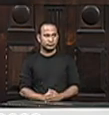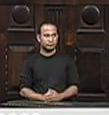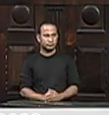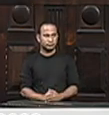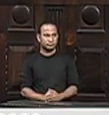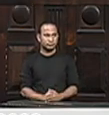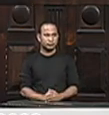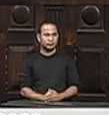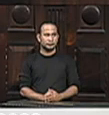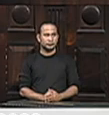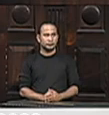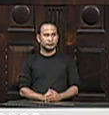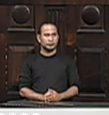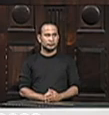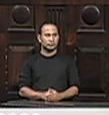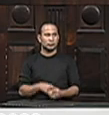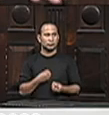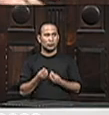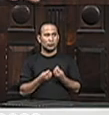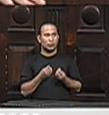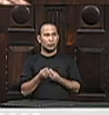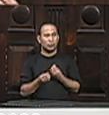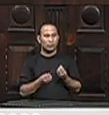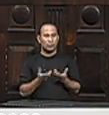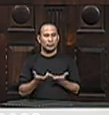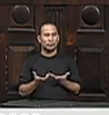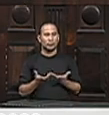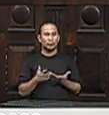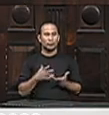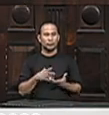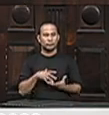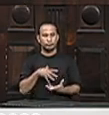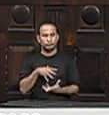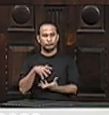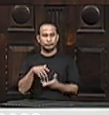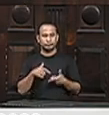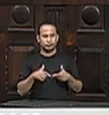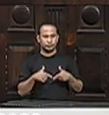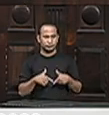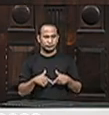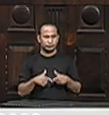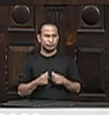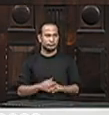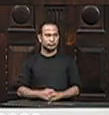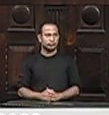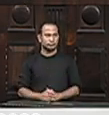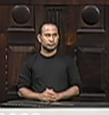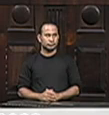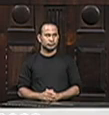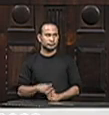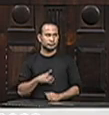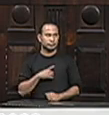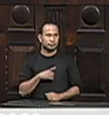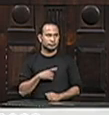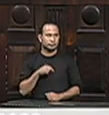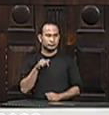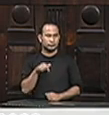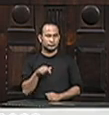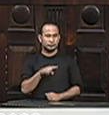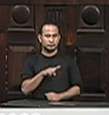legislativa, trabalhar aquilo que possa ser trabalhado no sentido de aperfeiçoar a matéria. Aqui,